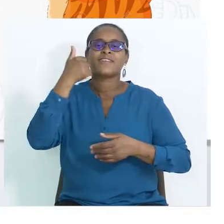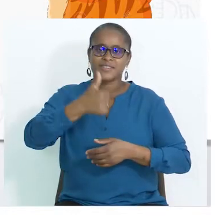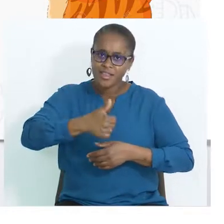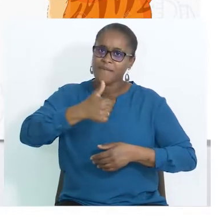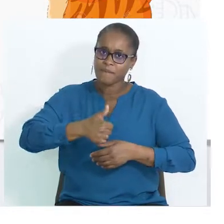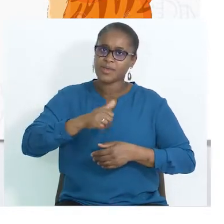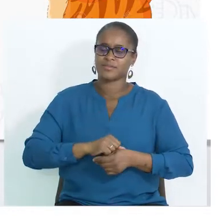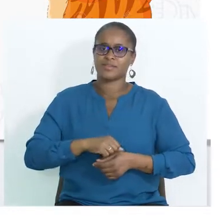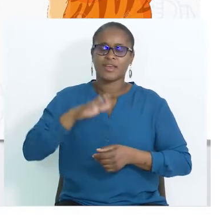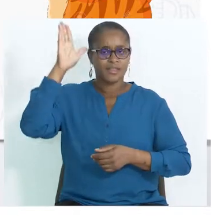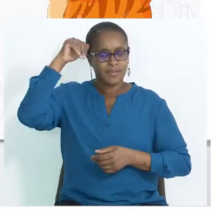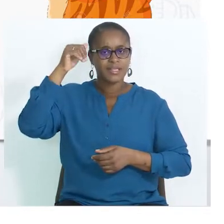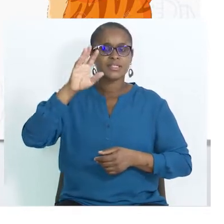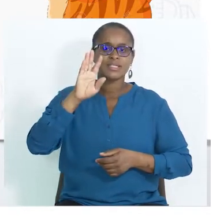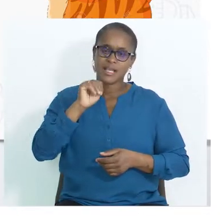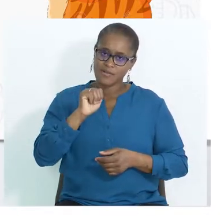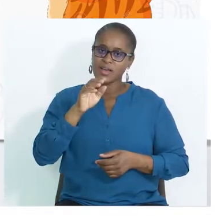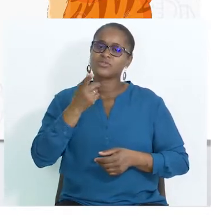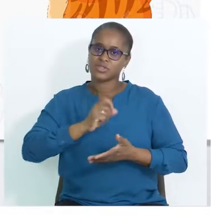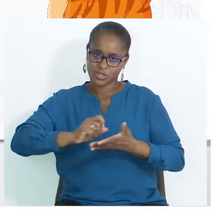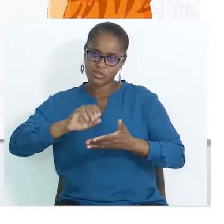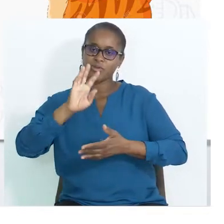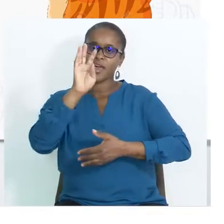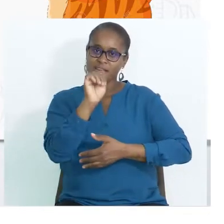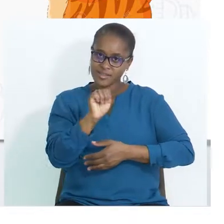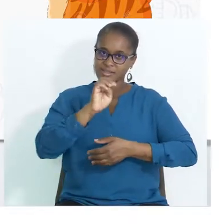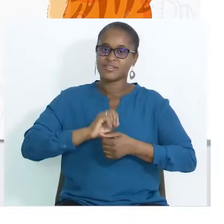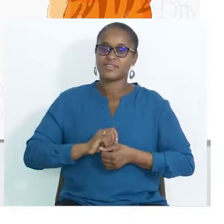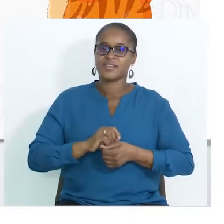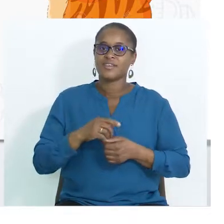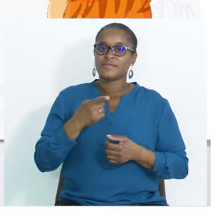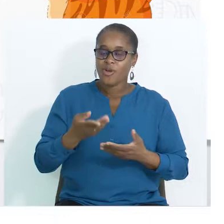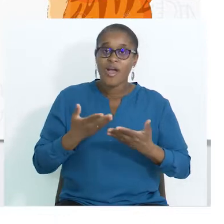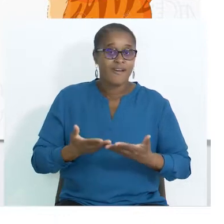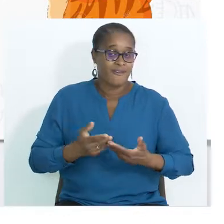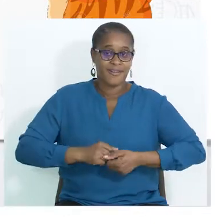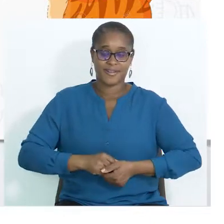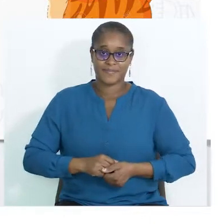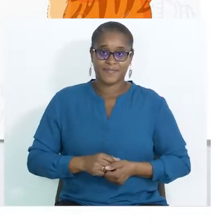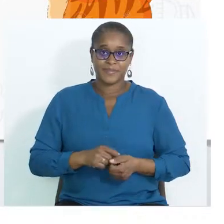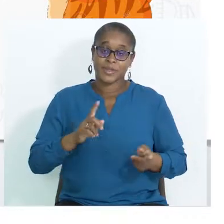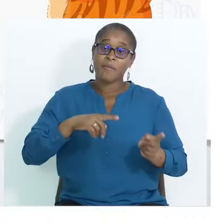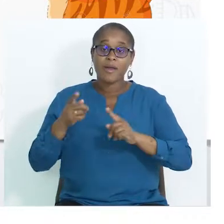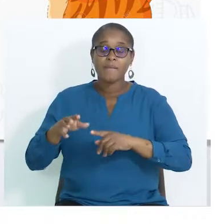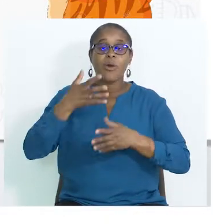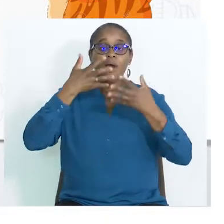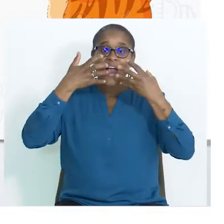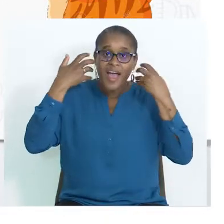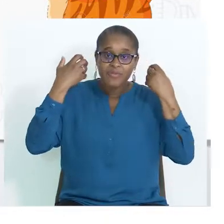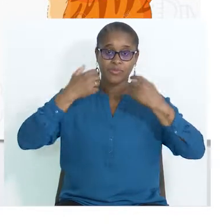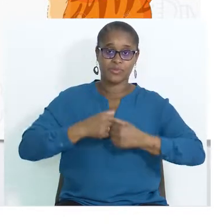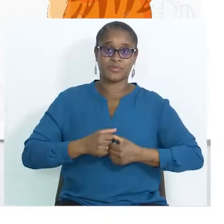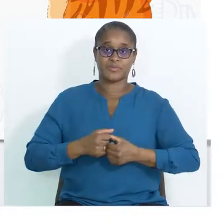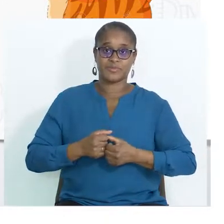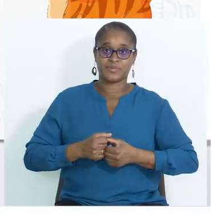exatamente 100 lavagem então colocamos UEFI passamos agora para o